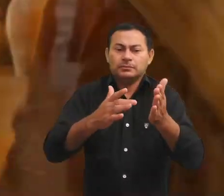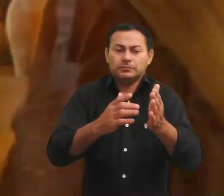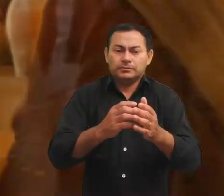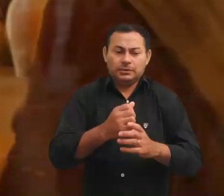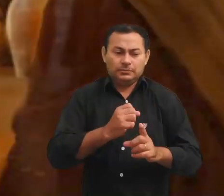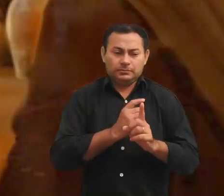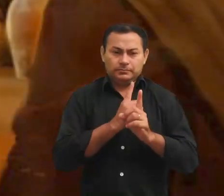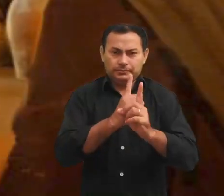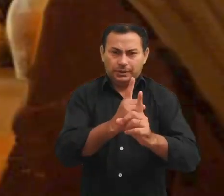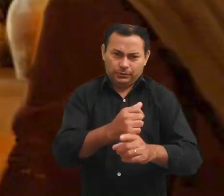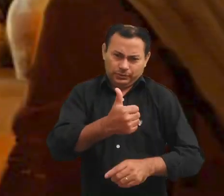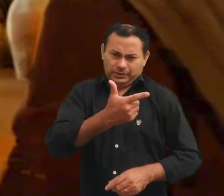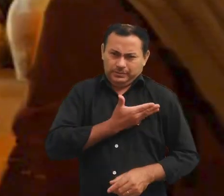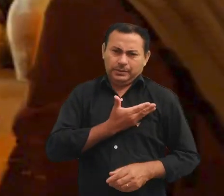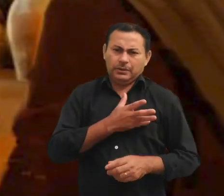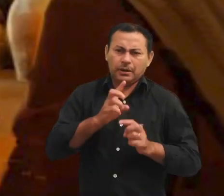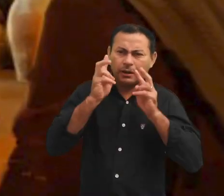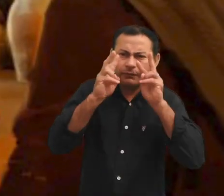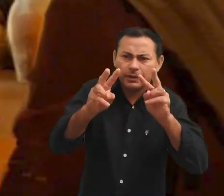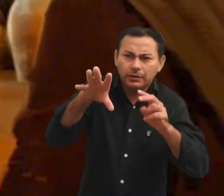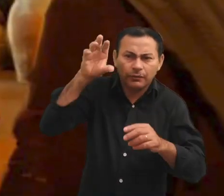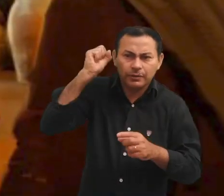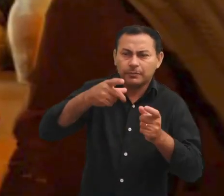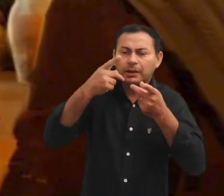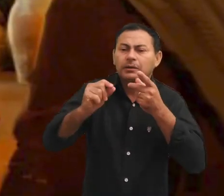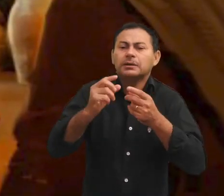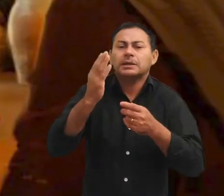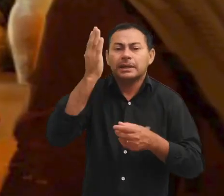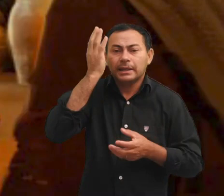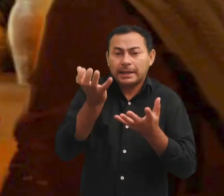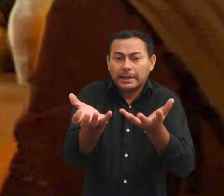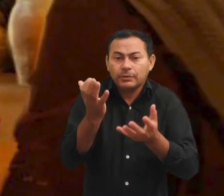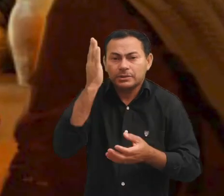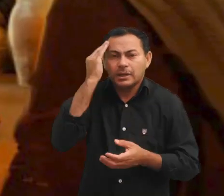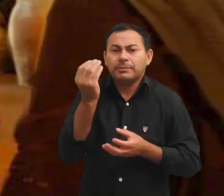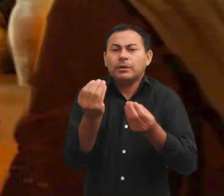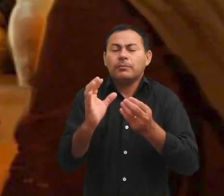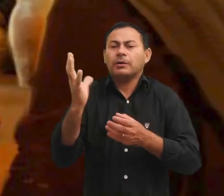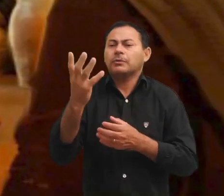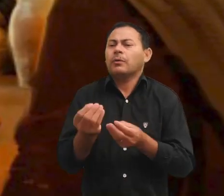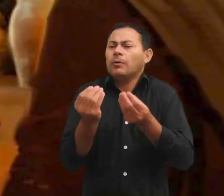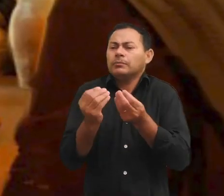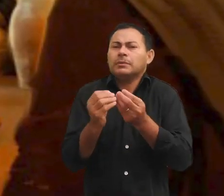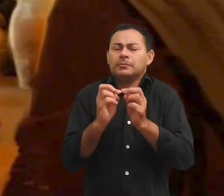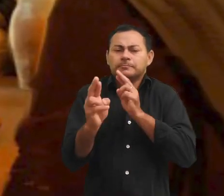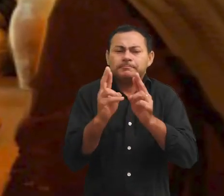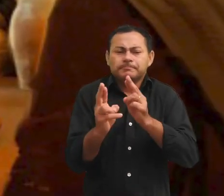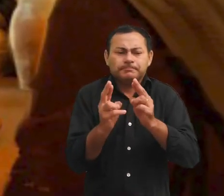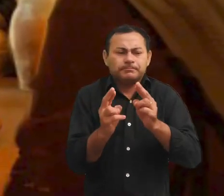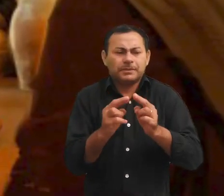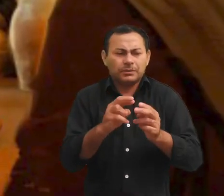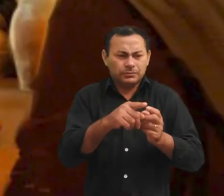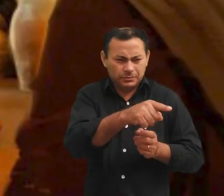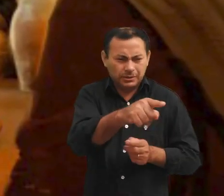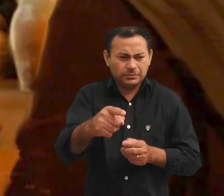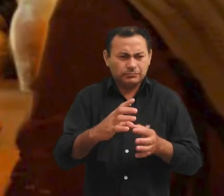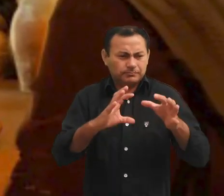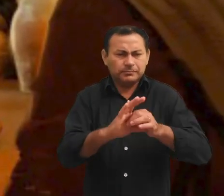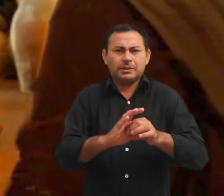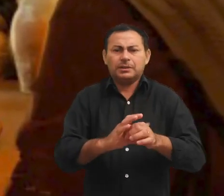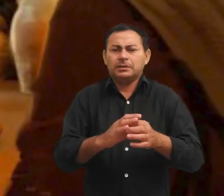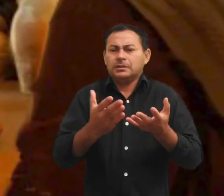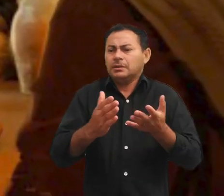os discípulos ouviram isso, queriam saber como tudo isso ia acontecer. Como vamos ter um relacionamento íntimo